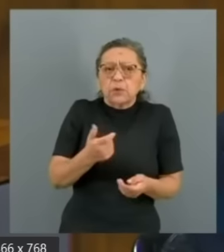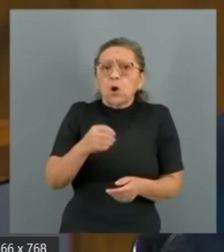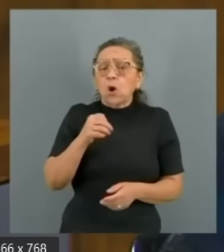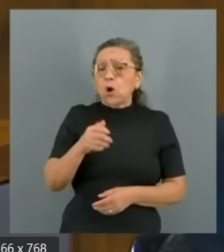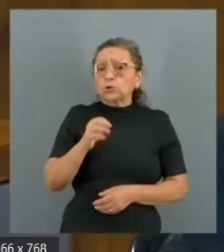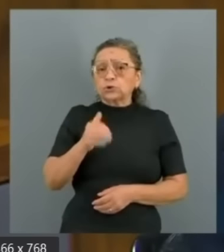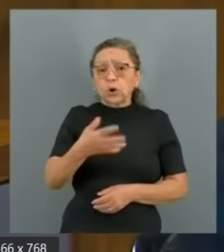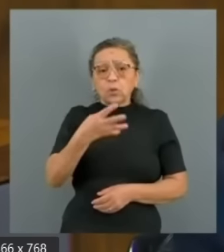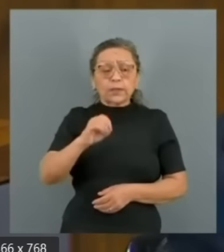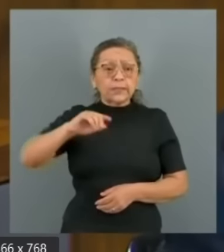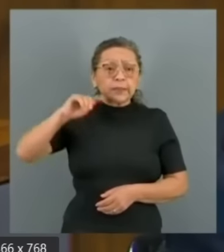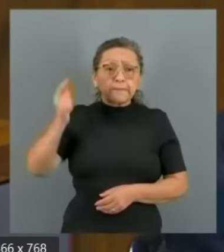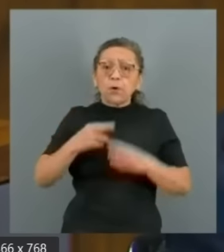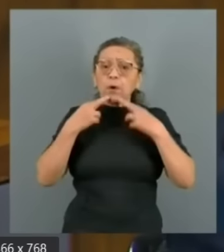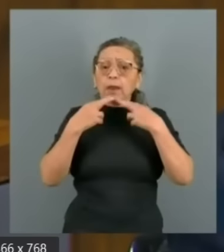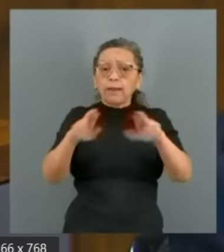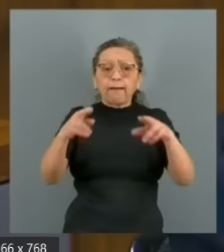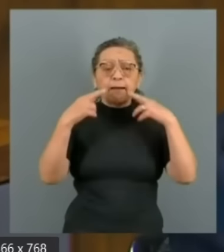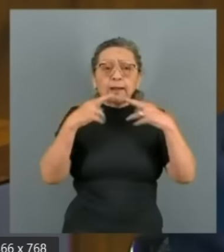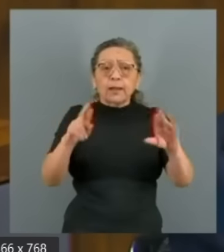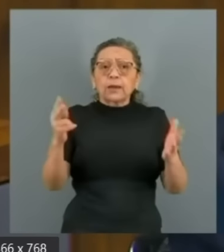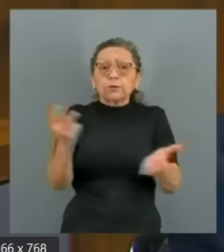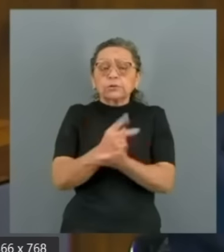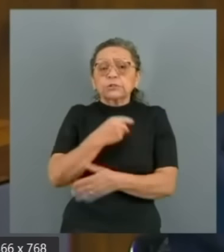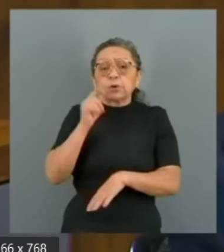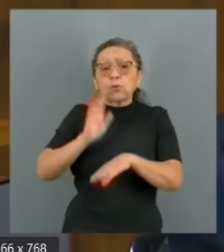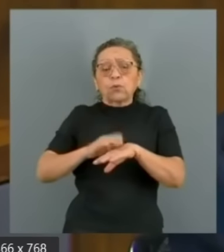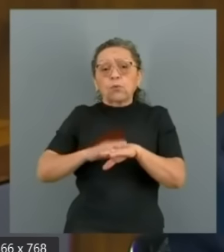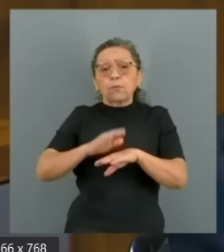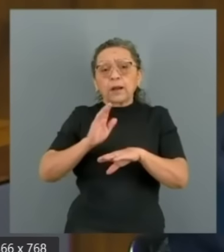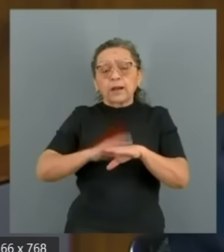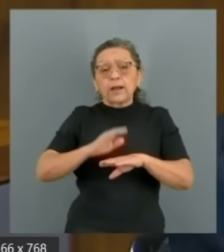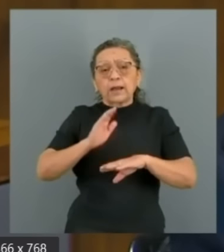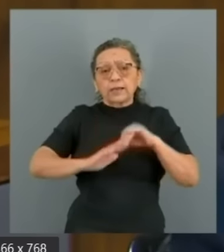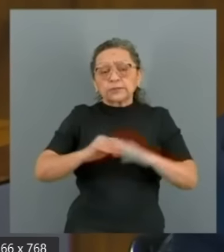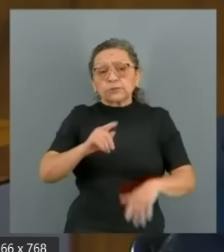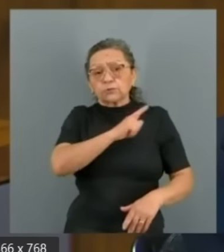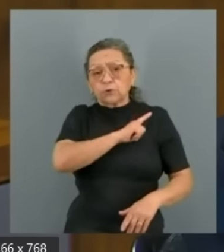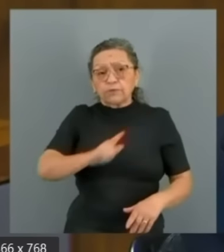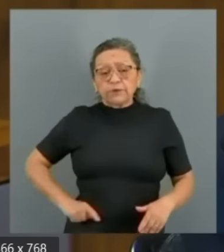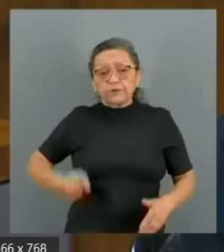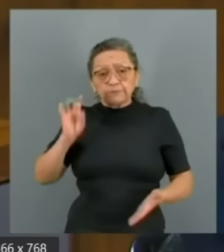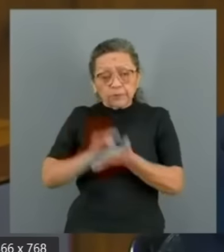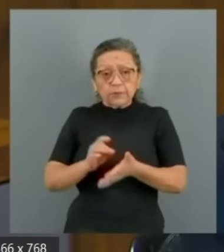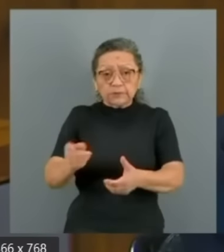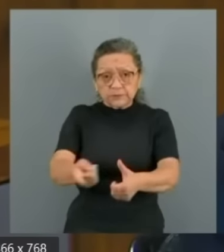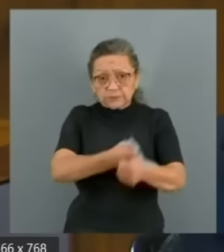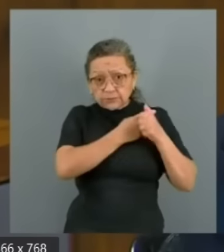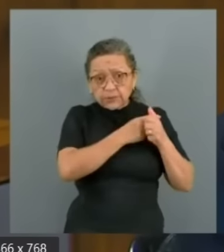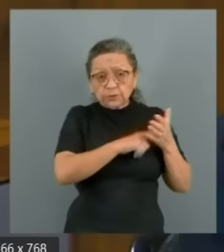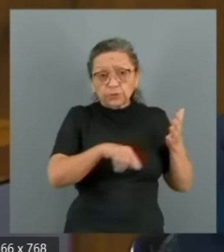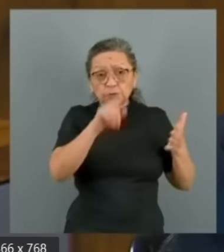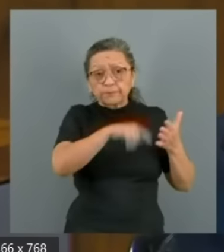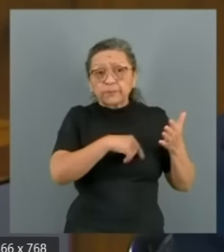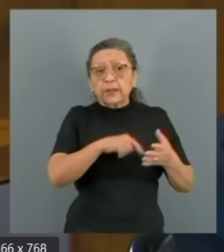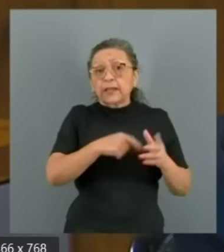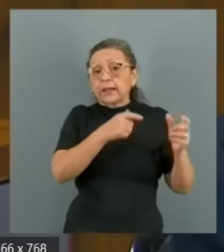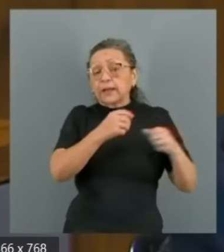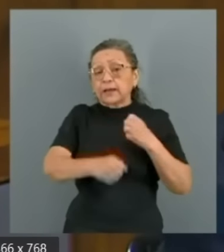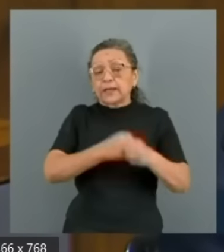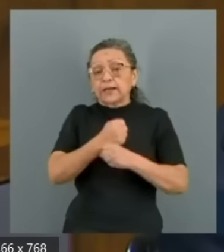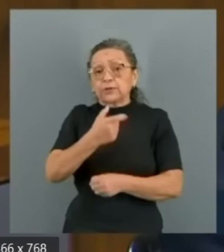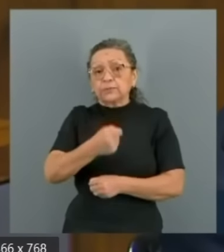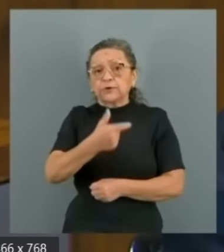mil reclamações e aconteceu uma ação do governo de forma efetiva de descredenciamento. Em 23, o senhor passou a ser procurador também